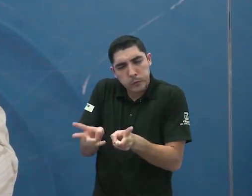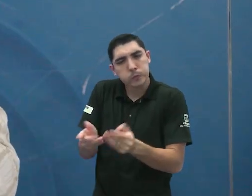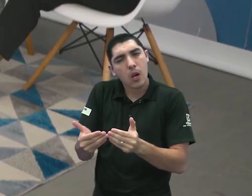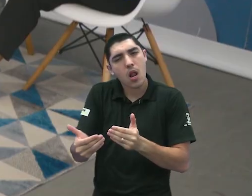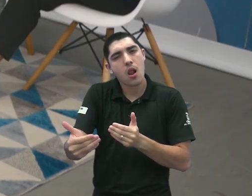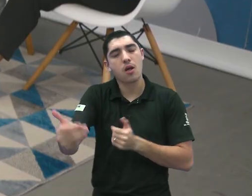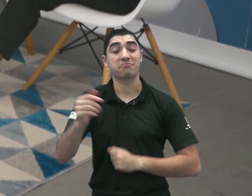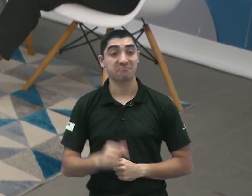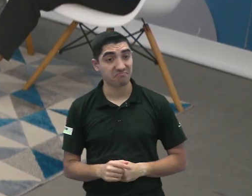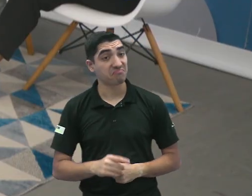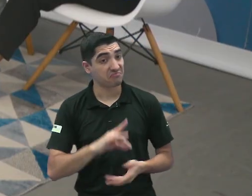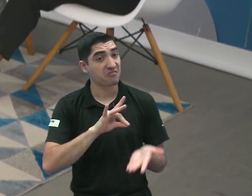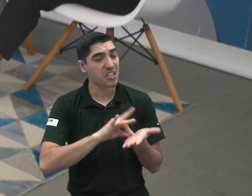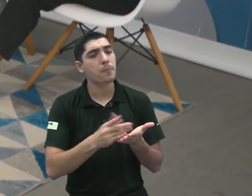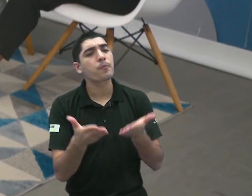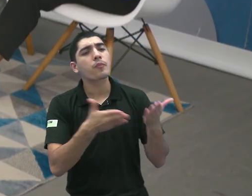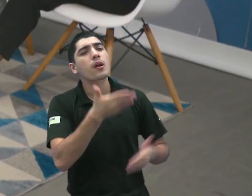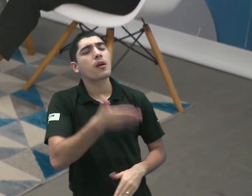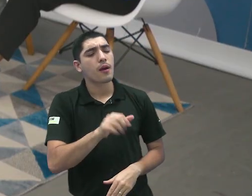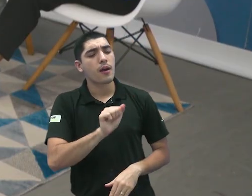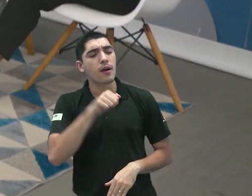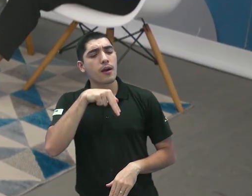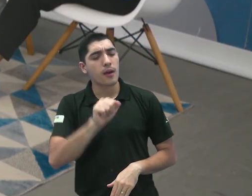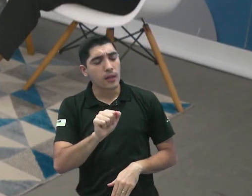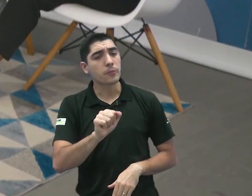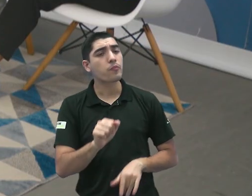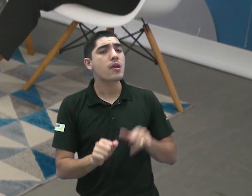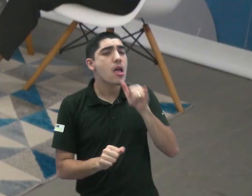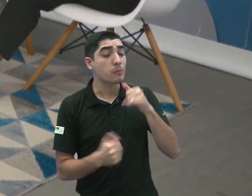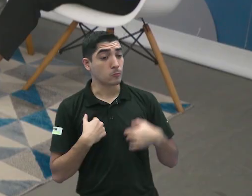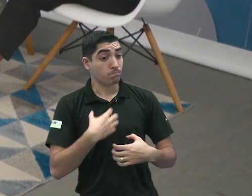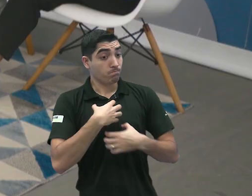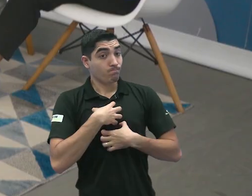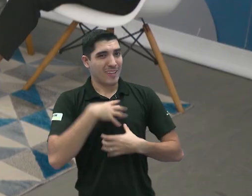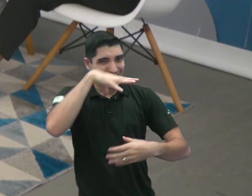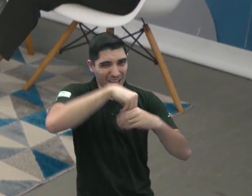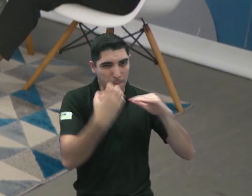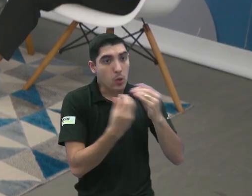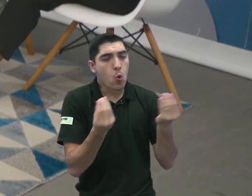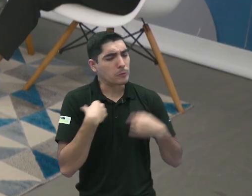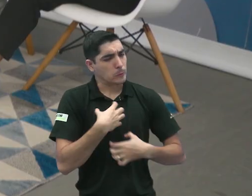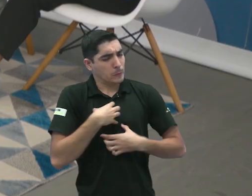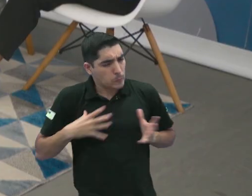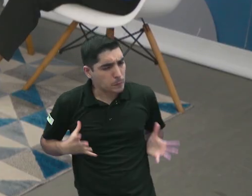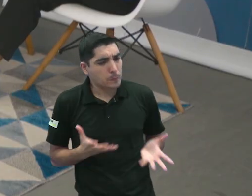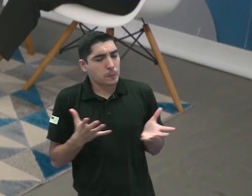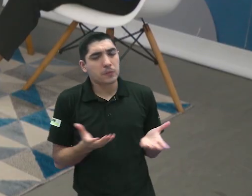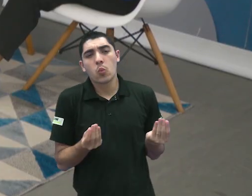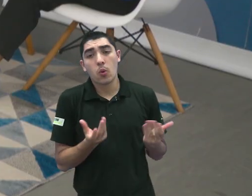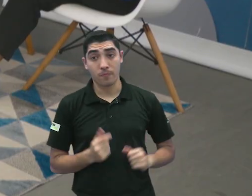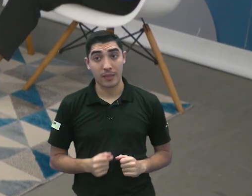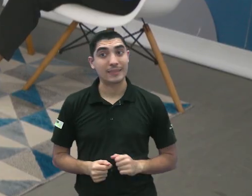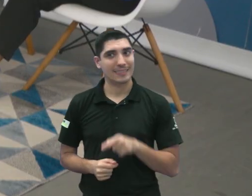certeza. Ana, rapidamente, quais são os vilões da motivação dentro das empresas? Isso é muito